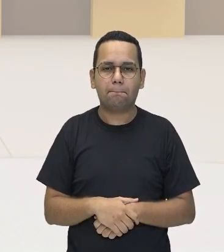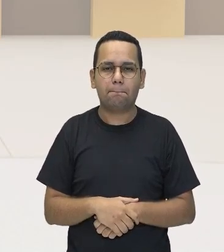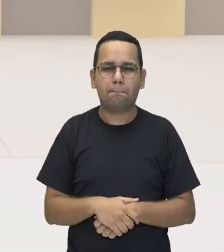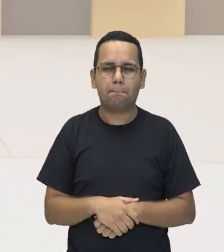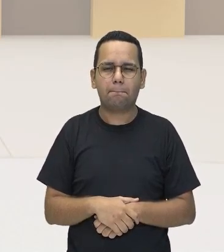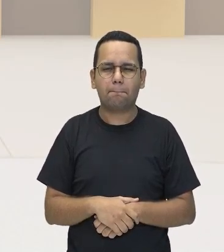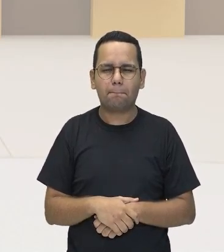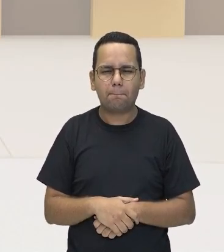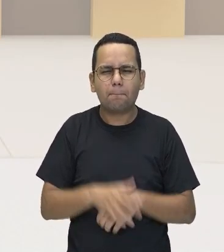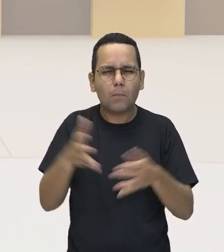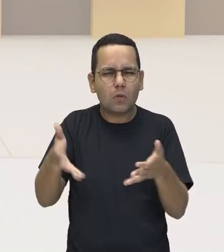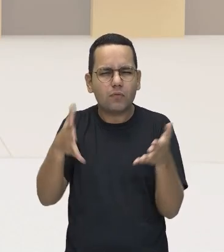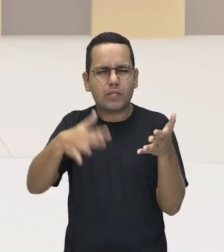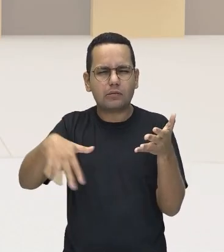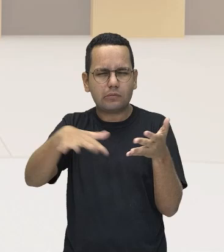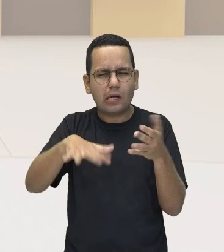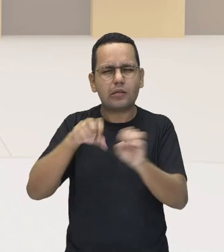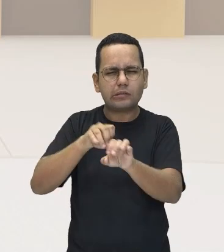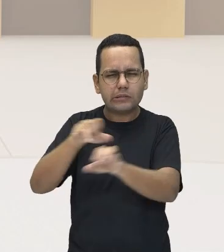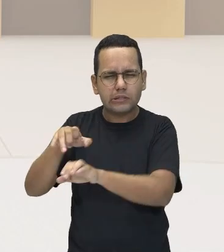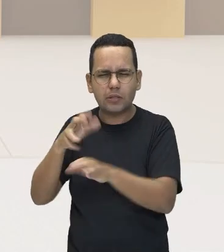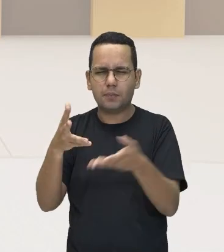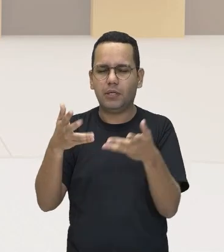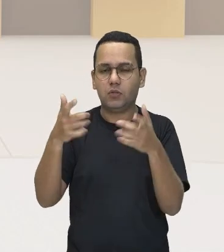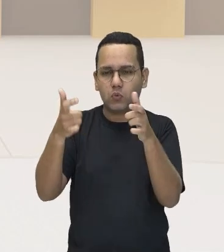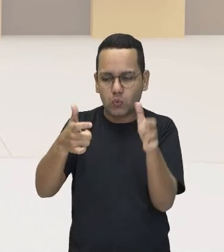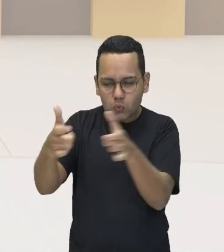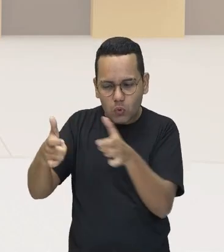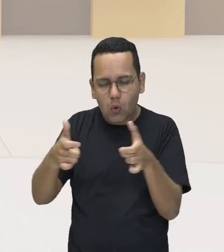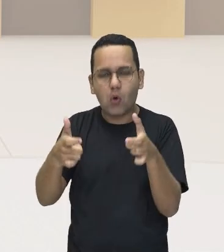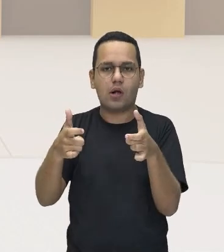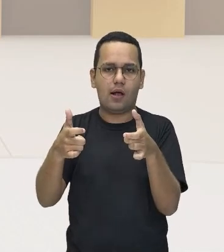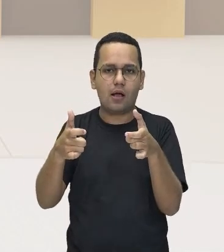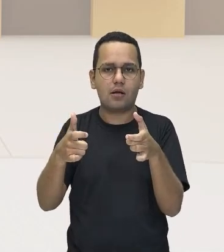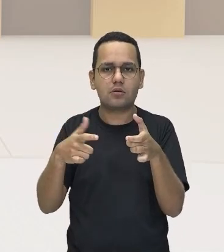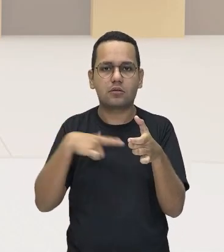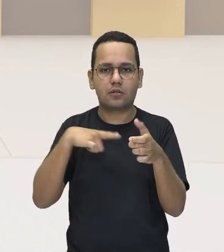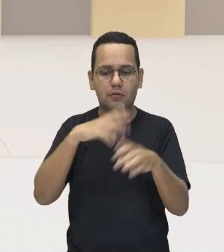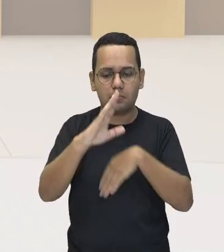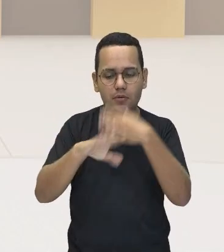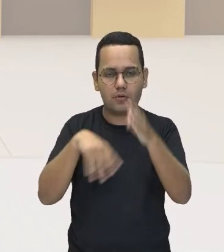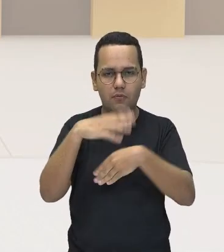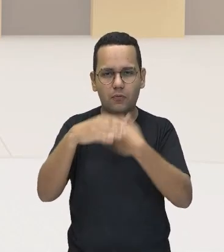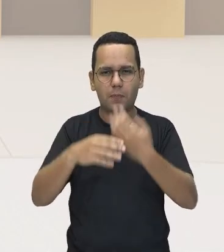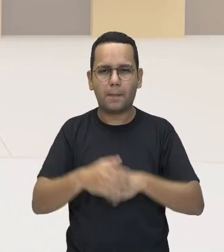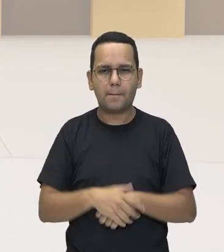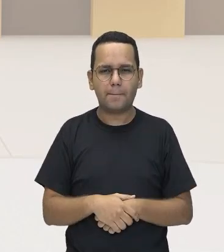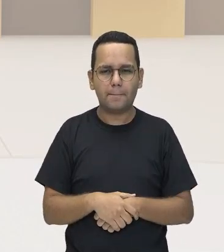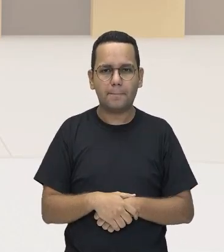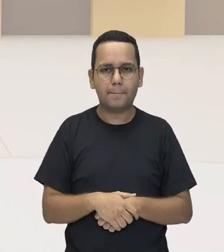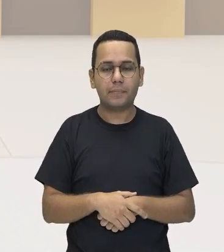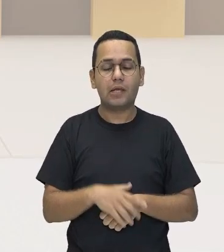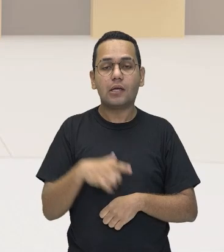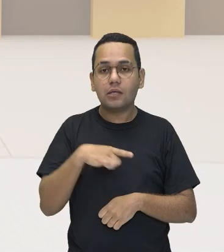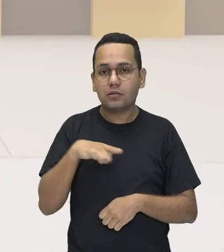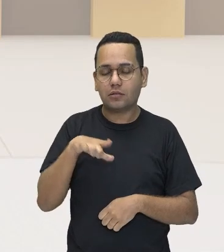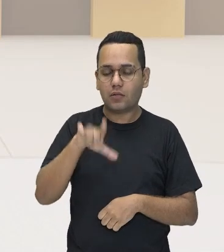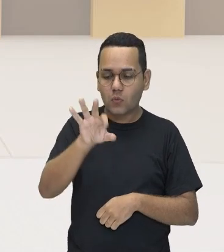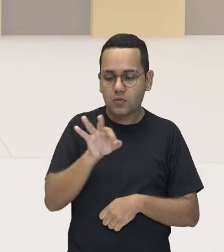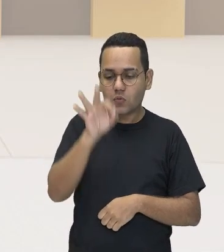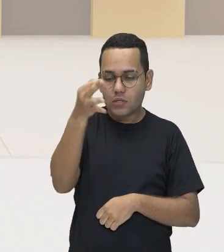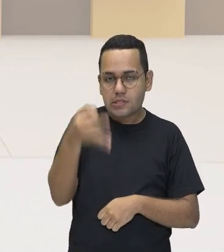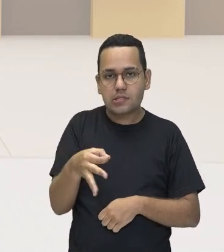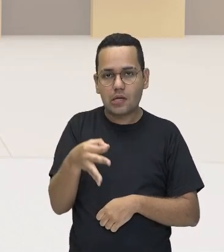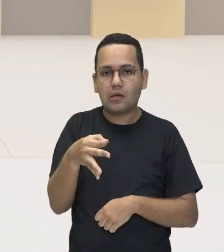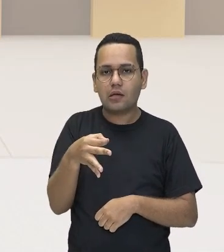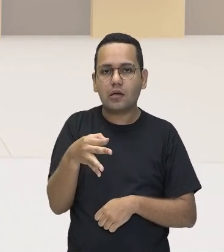locais, capacitando-as, né, participativamente aí do processo de desenvolvimento e tomar decisões informadas sobre